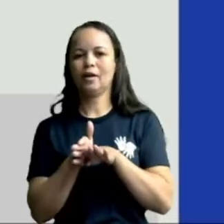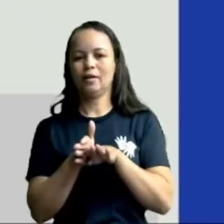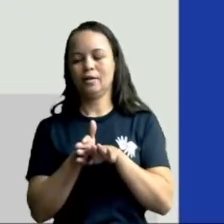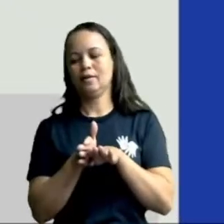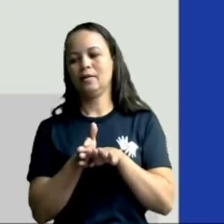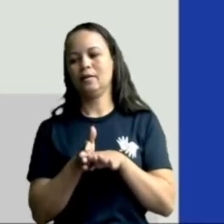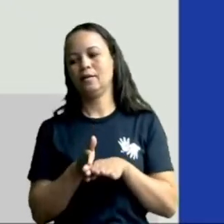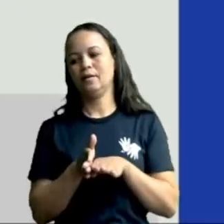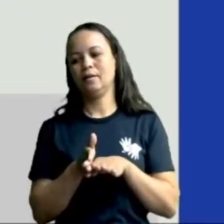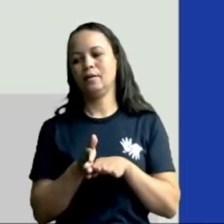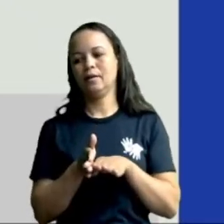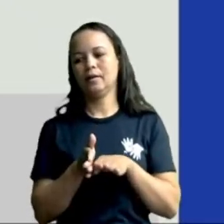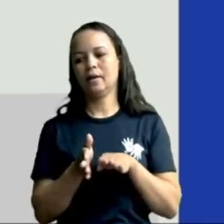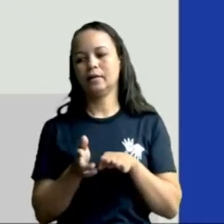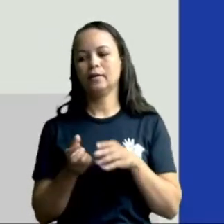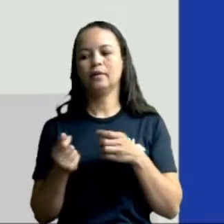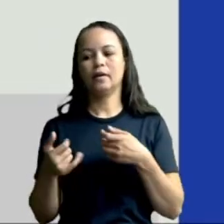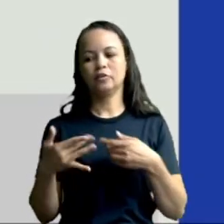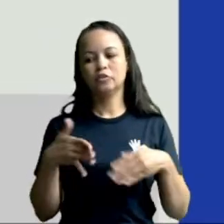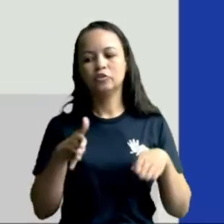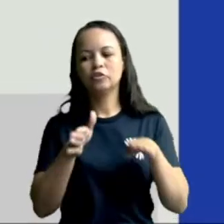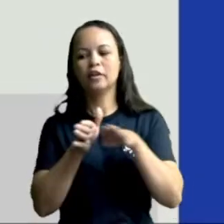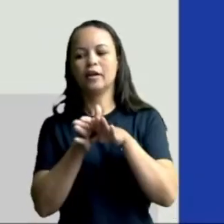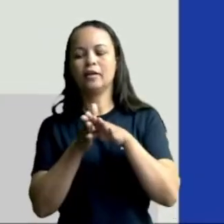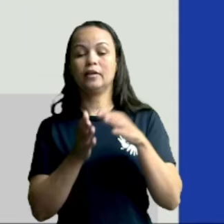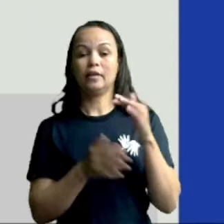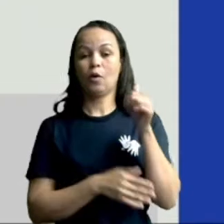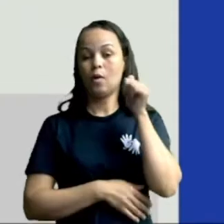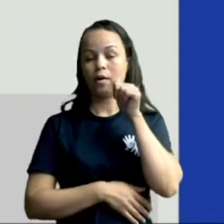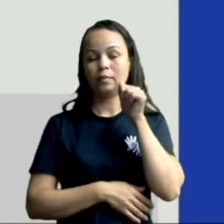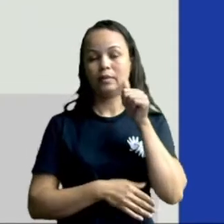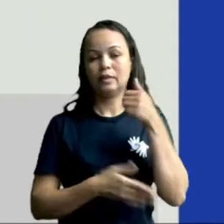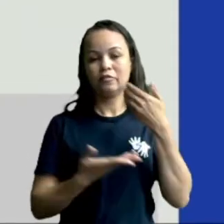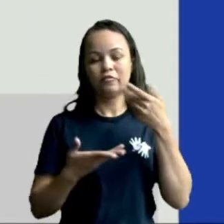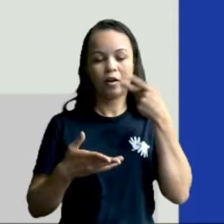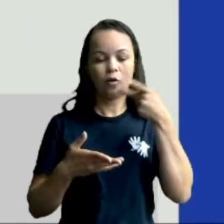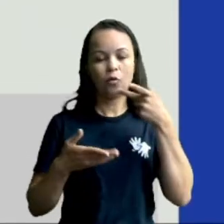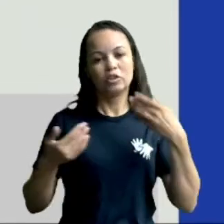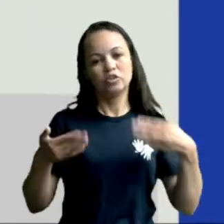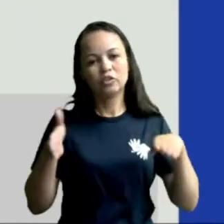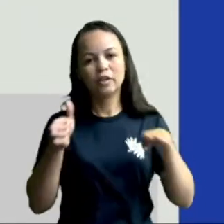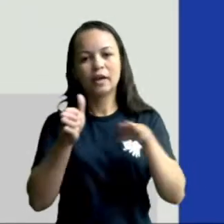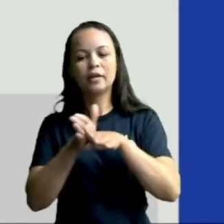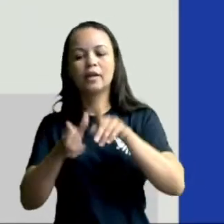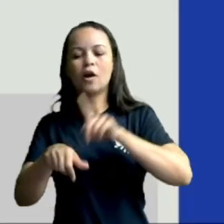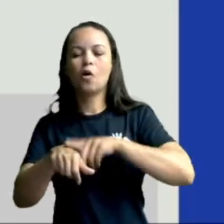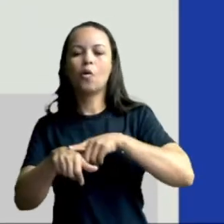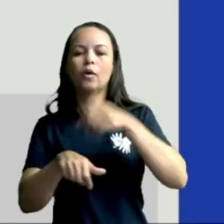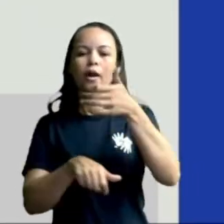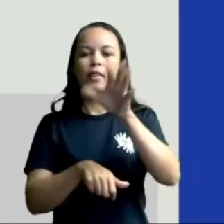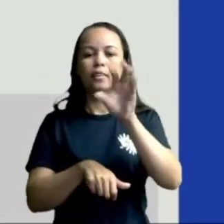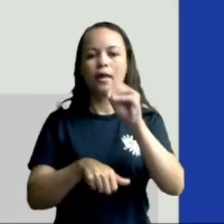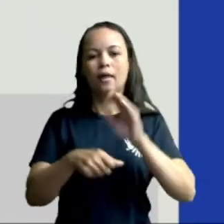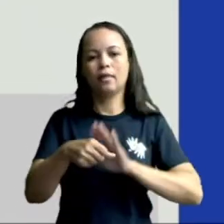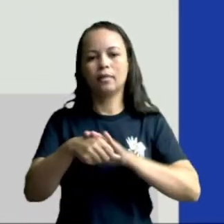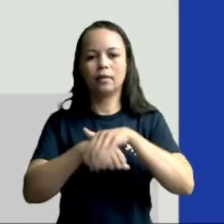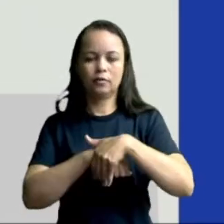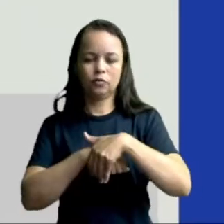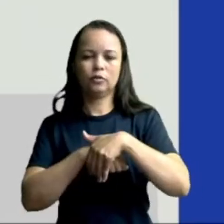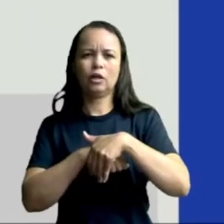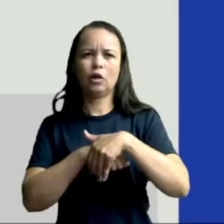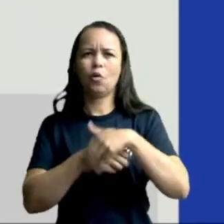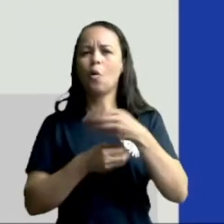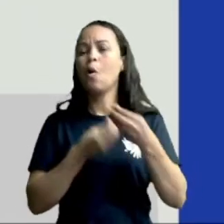certo? Ela disse que ia chegar às 10 horas do trabalho. E como é